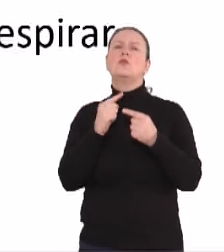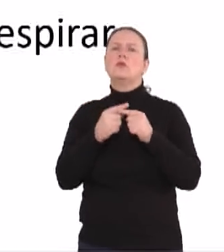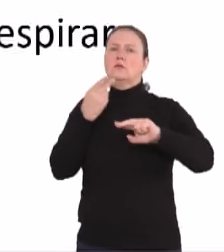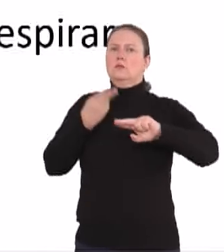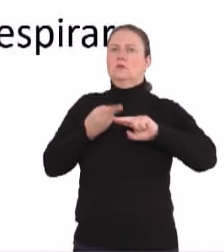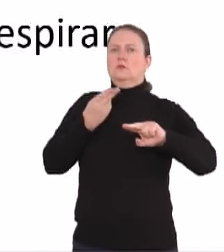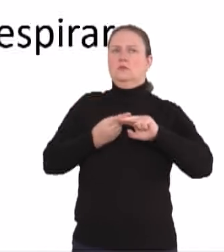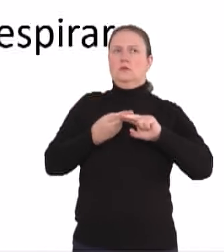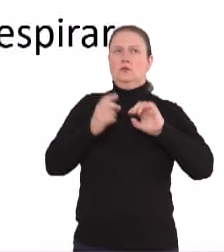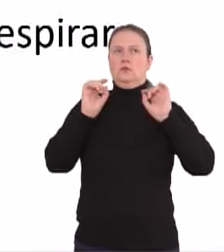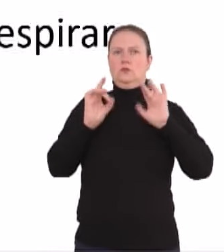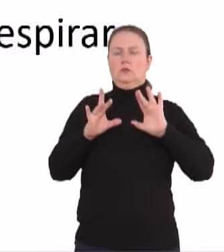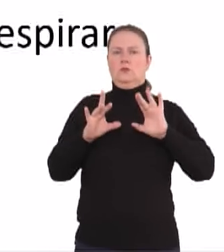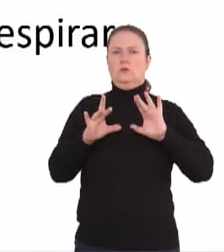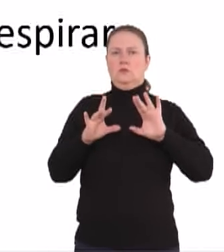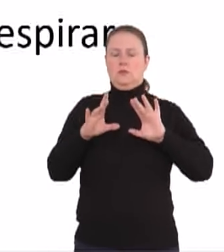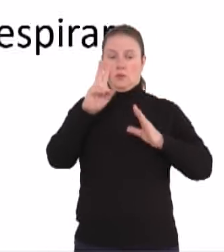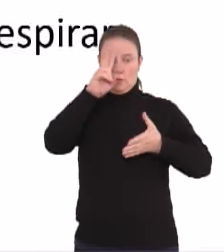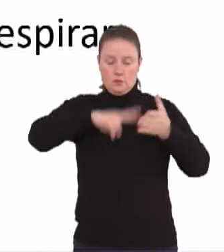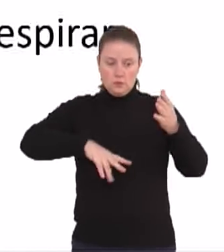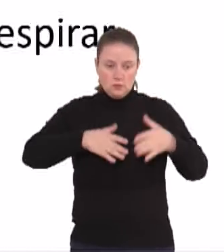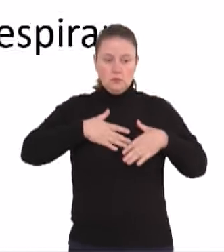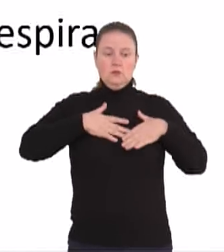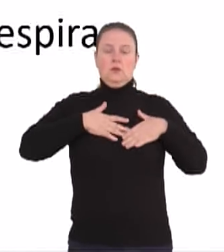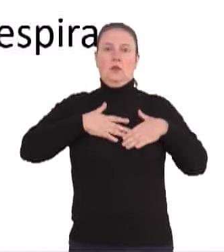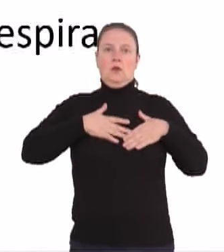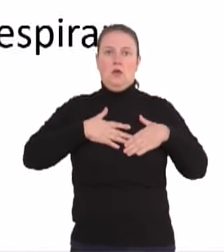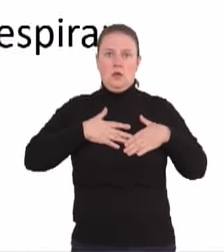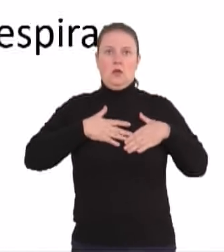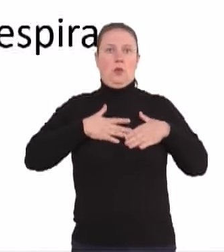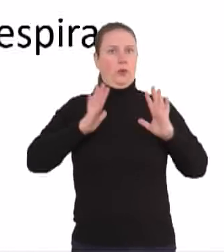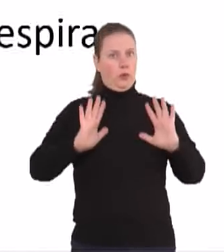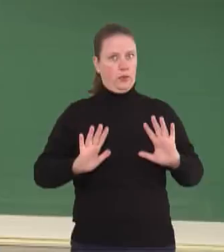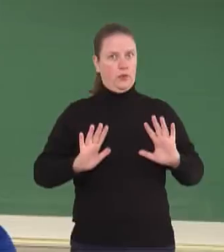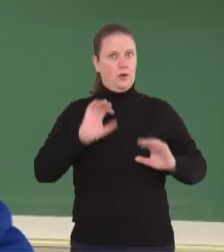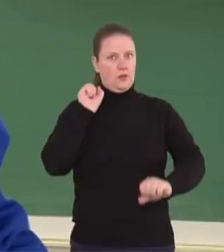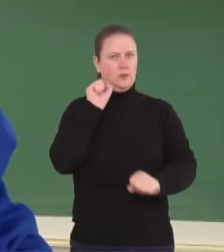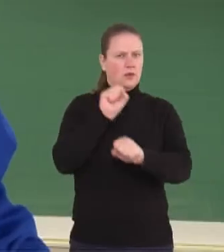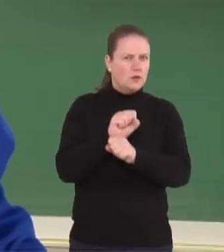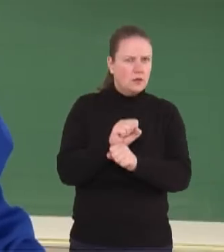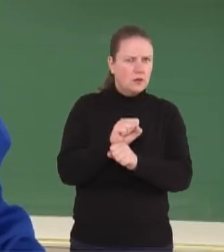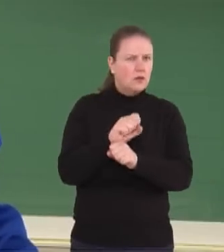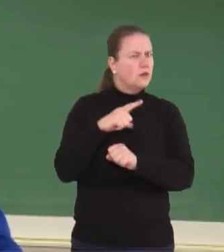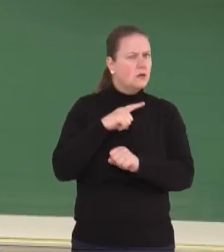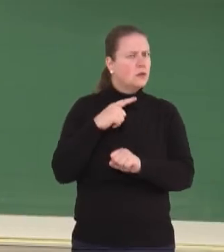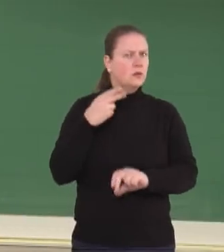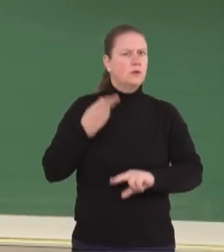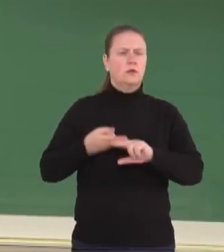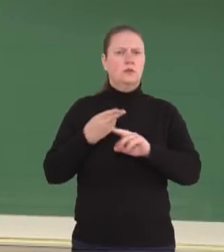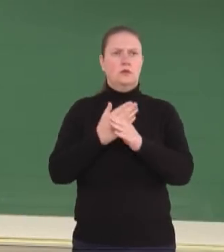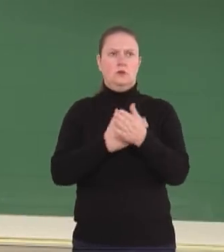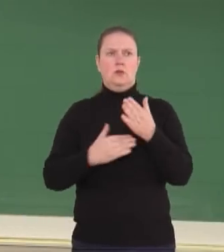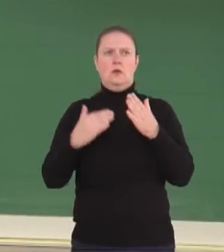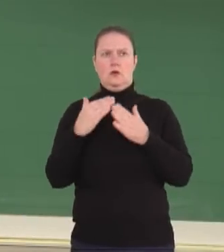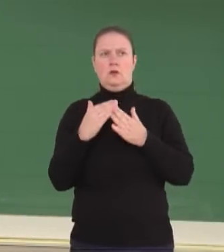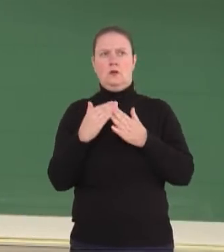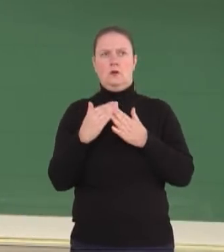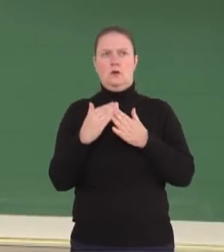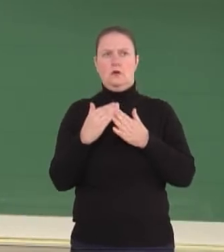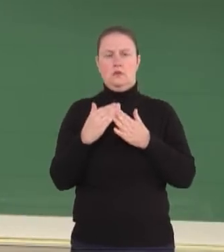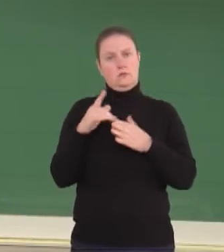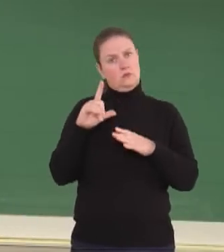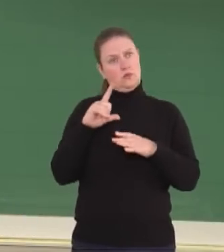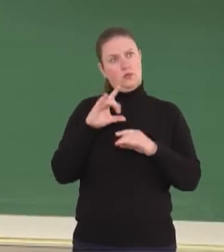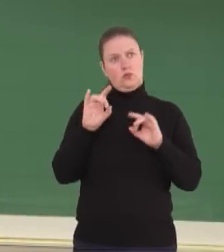apenas para o leitor respirar. E aí, será que a vírgula tem uma função maior, além de dar um tempo para o leitor